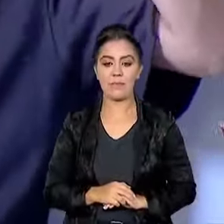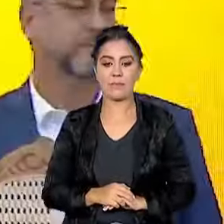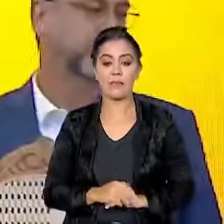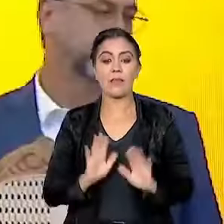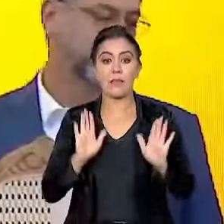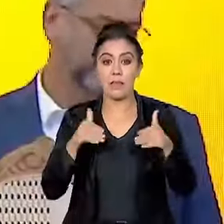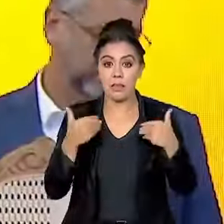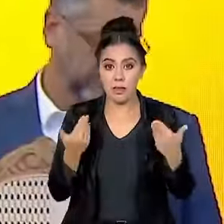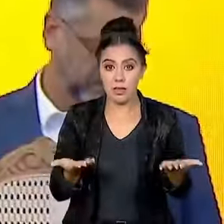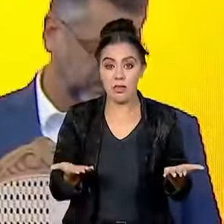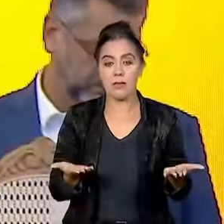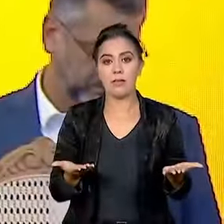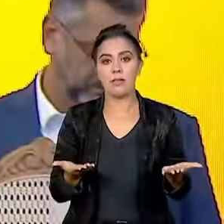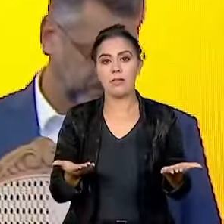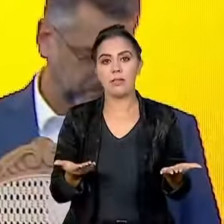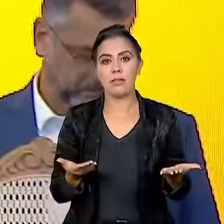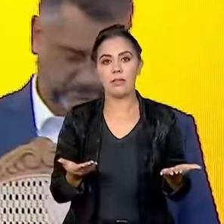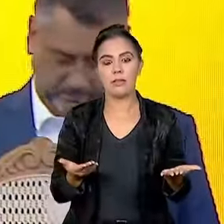Bom, a gente...